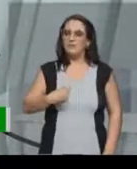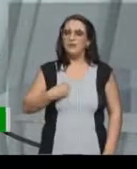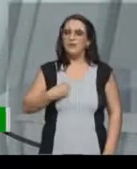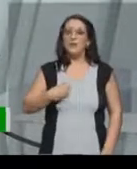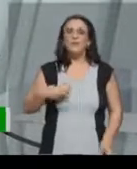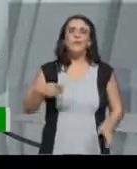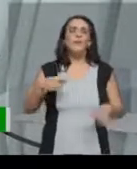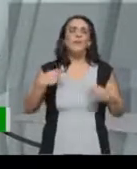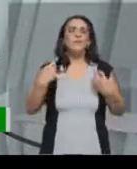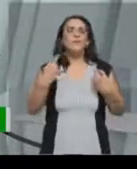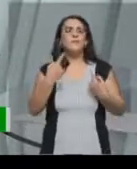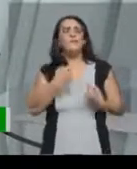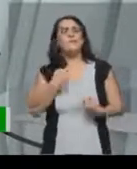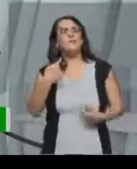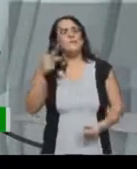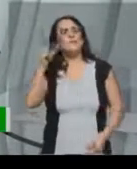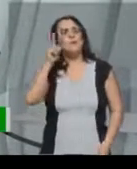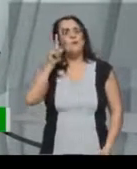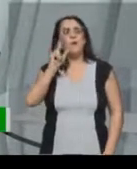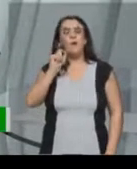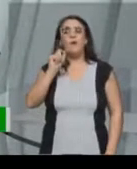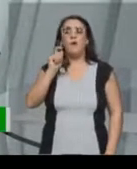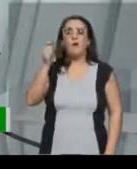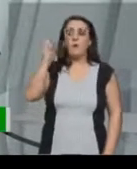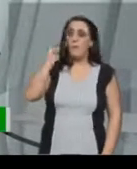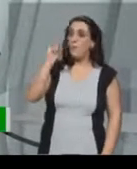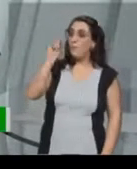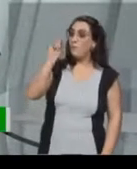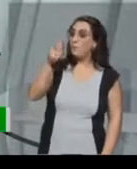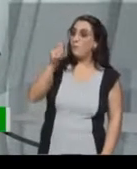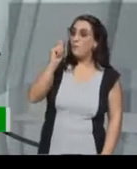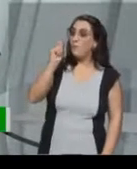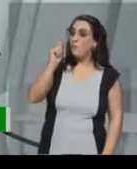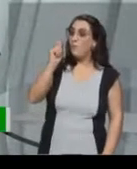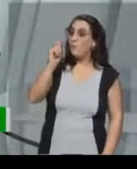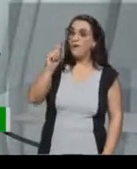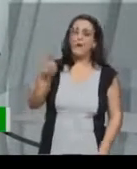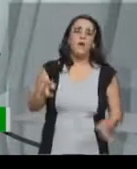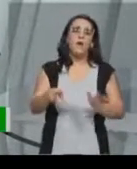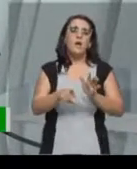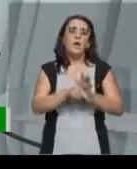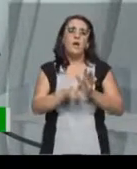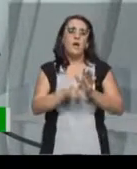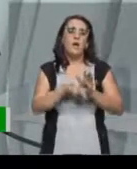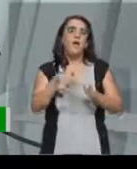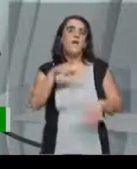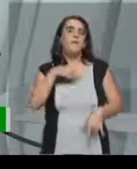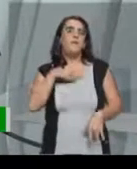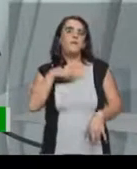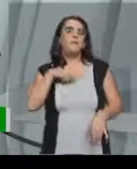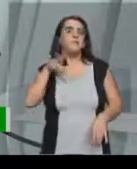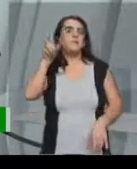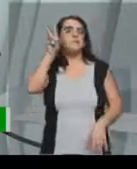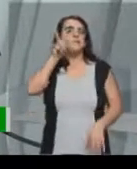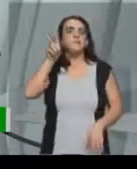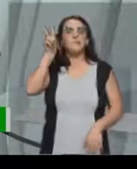ele vai trabalhar com aquelas situações inusitadas,